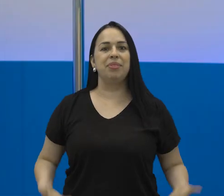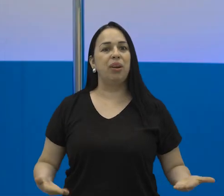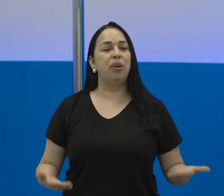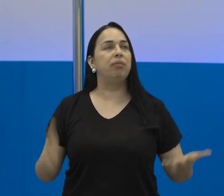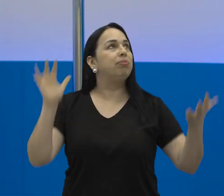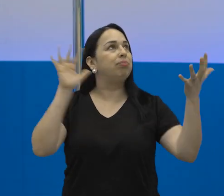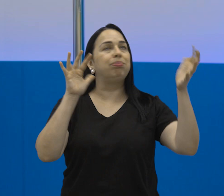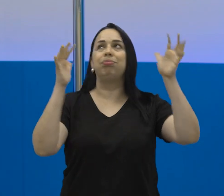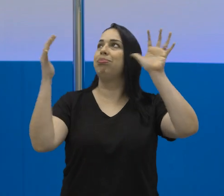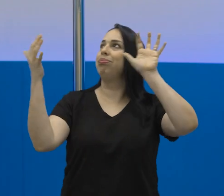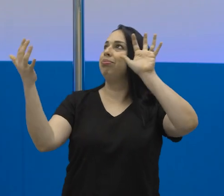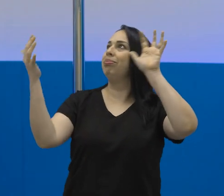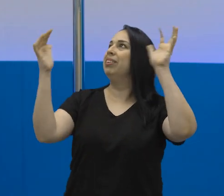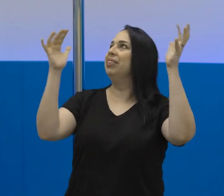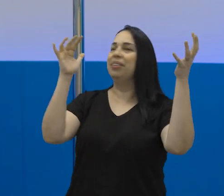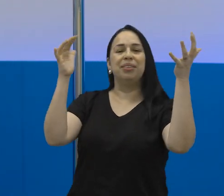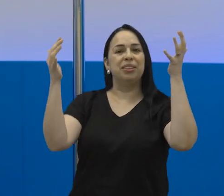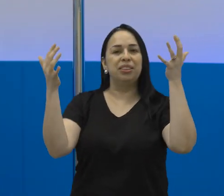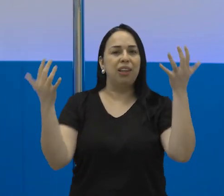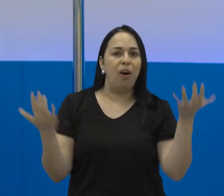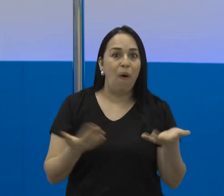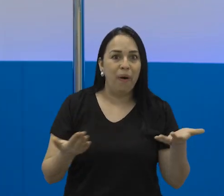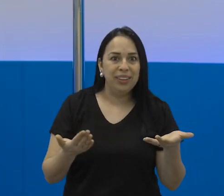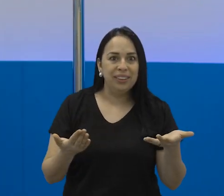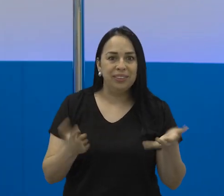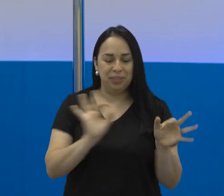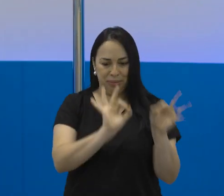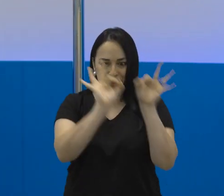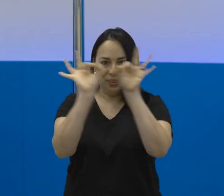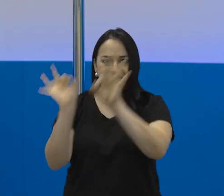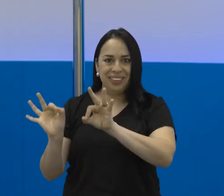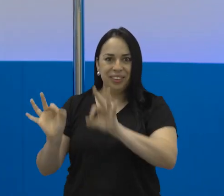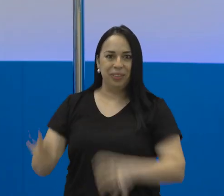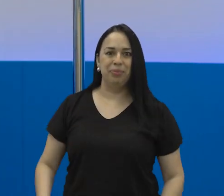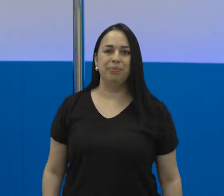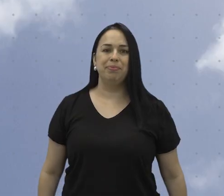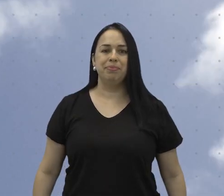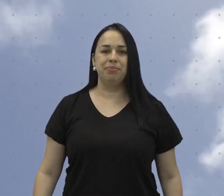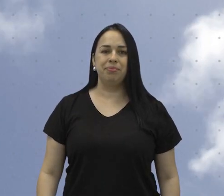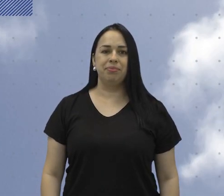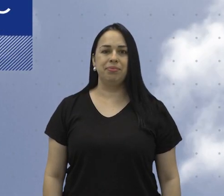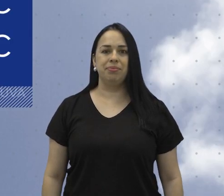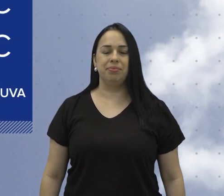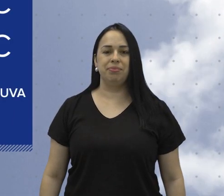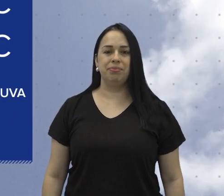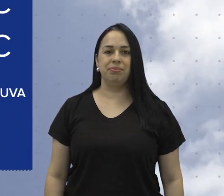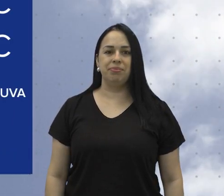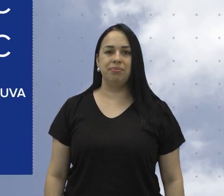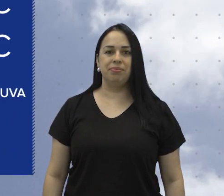Hora de saber como ficam as temperaturas na região. É a previsão do tempo.